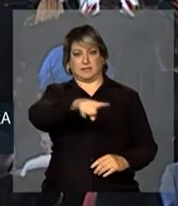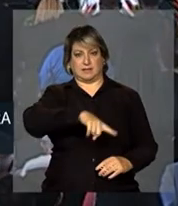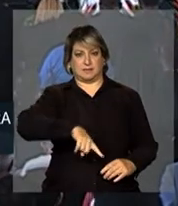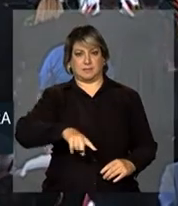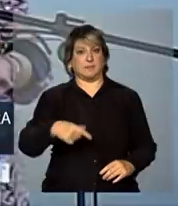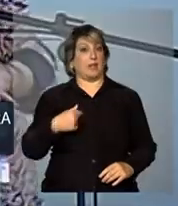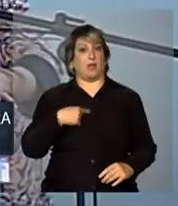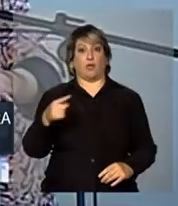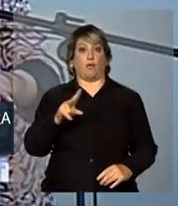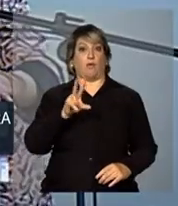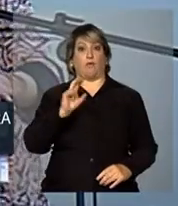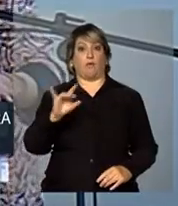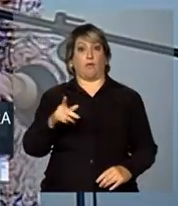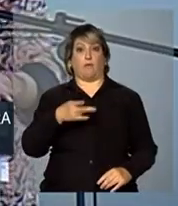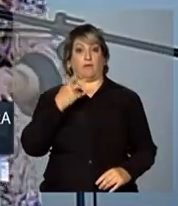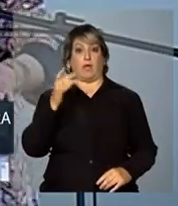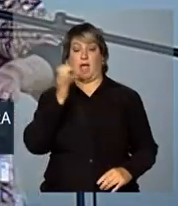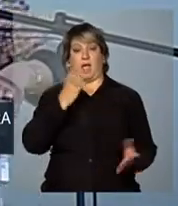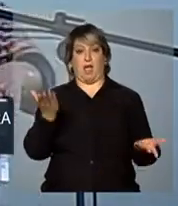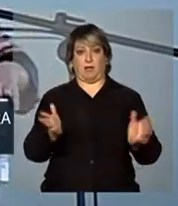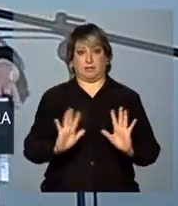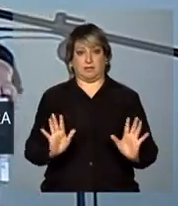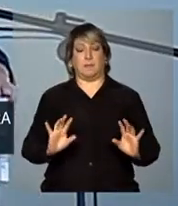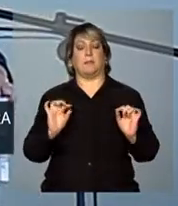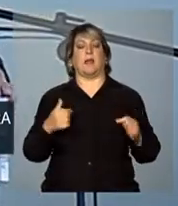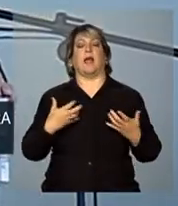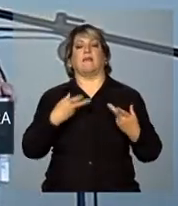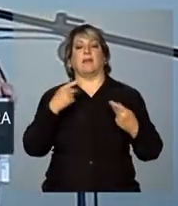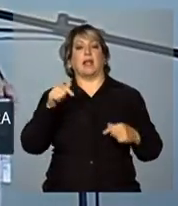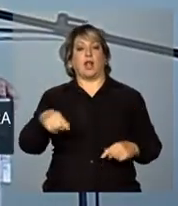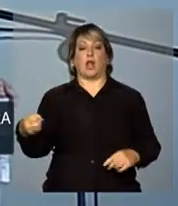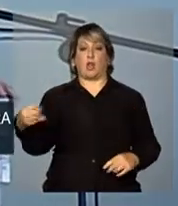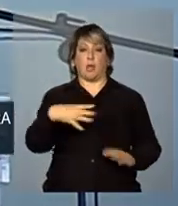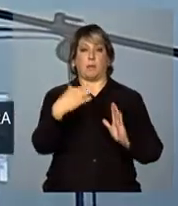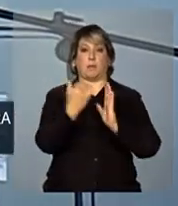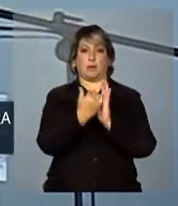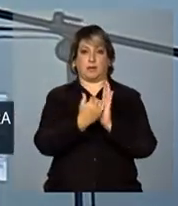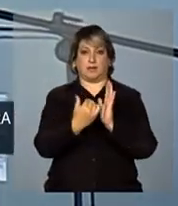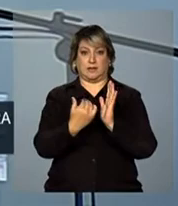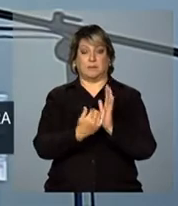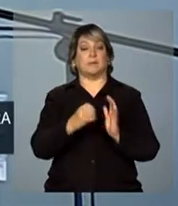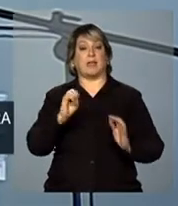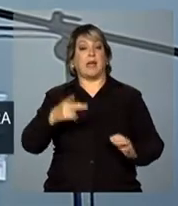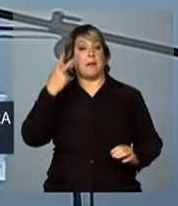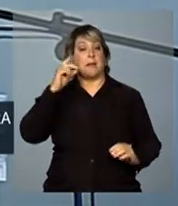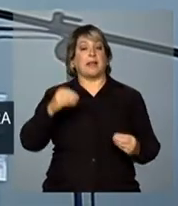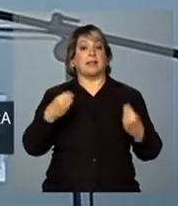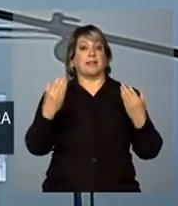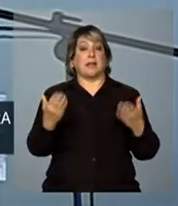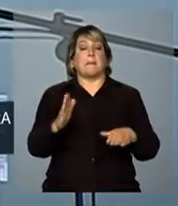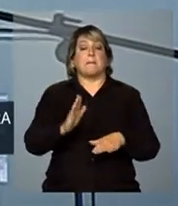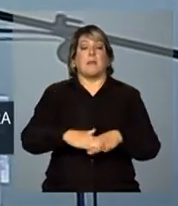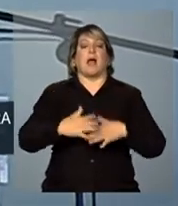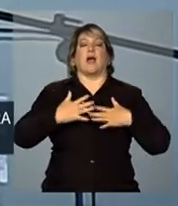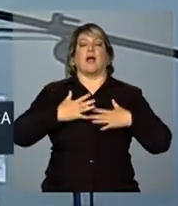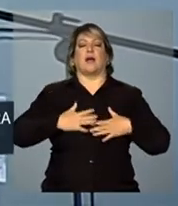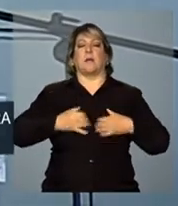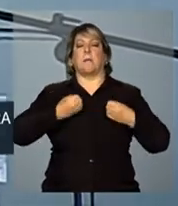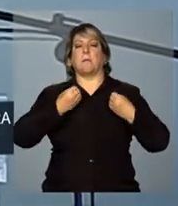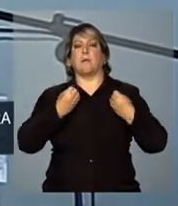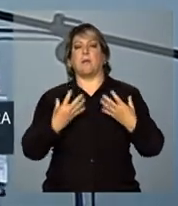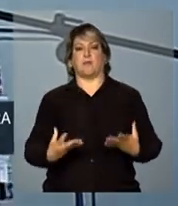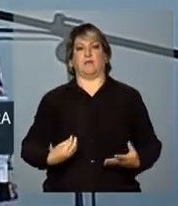Eu não vou antecipar o programa, mas quero dizer que esse novo programa é para dar mais conforto para